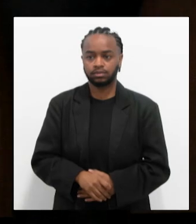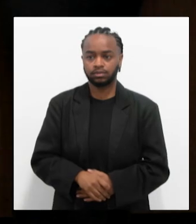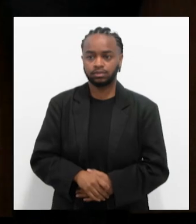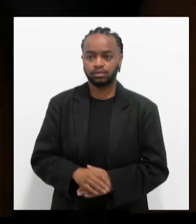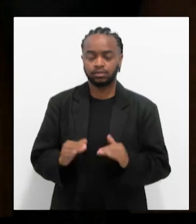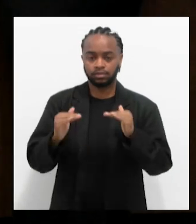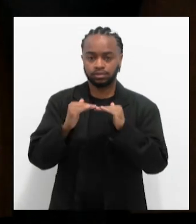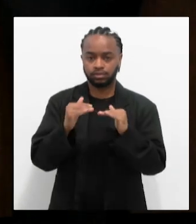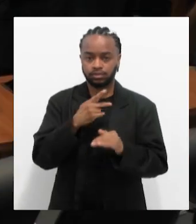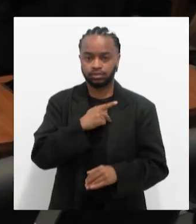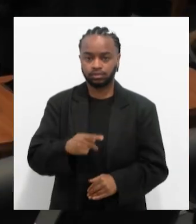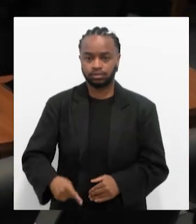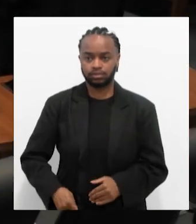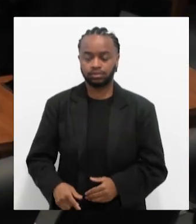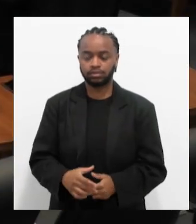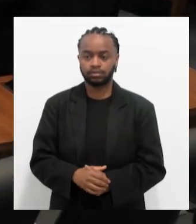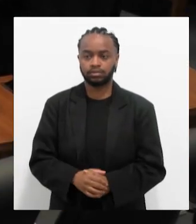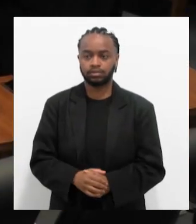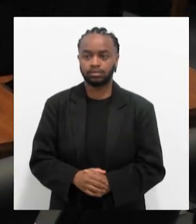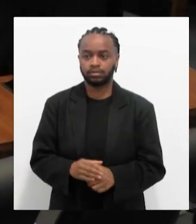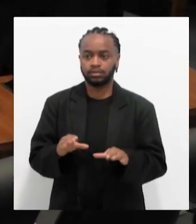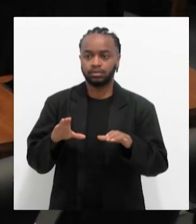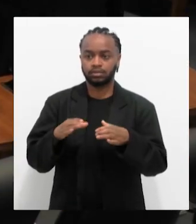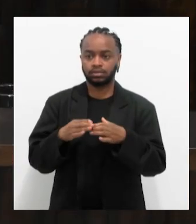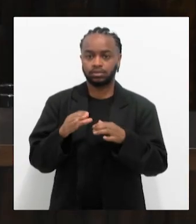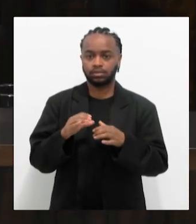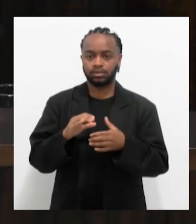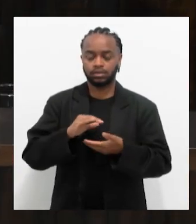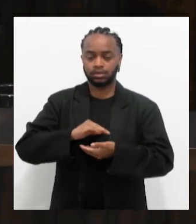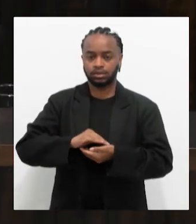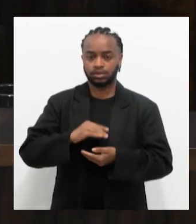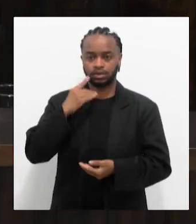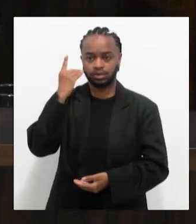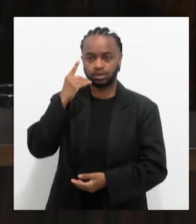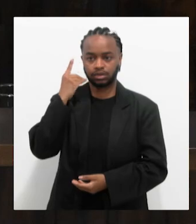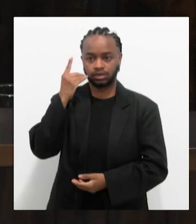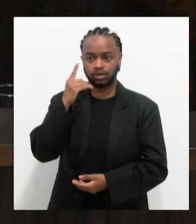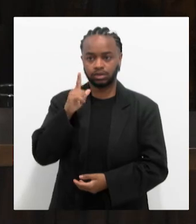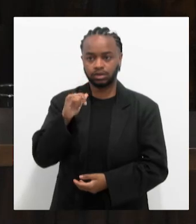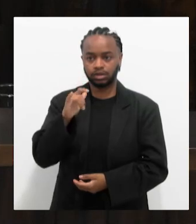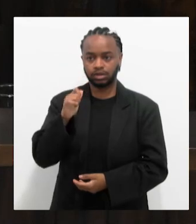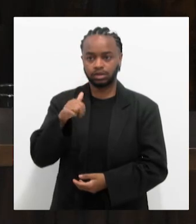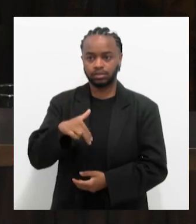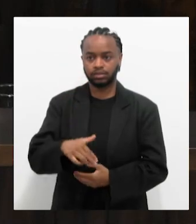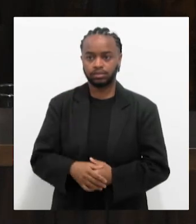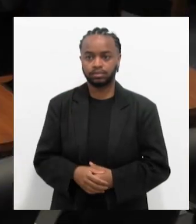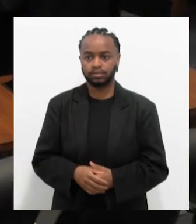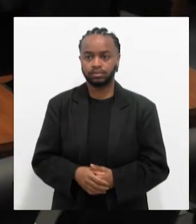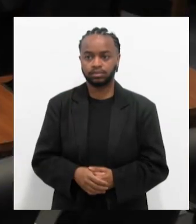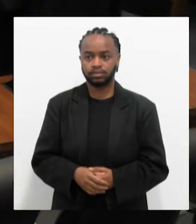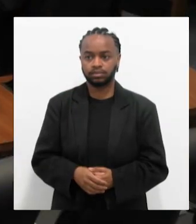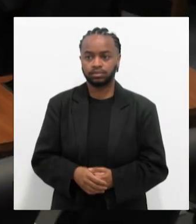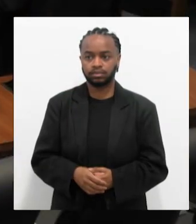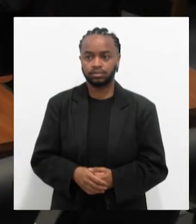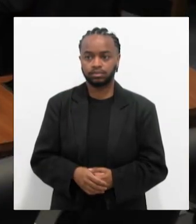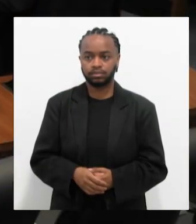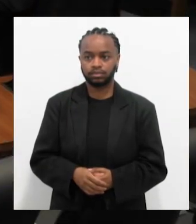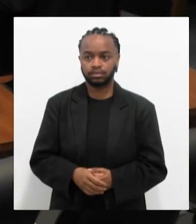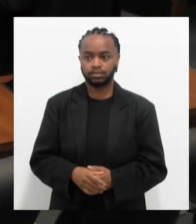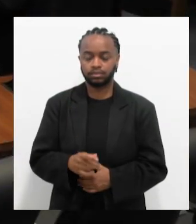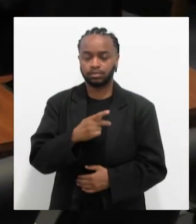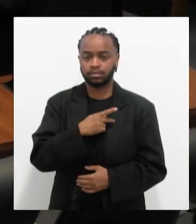Parecer favorável, presidente. Pela Comissão de Defesa Civil, deputada Lília Berg. Então,